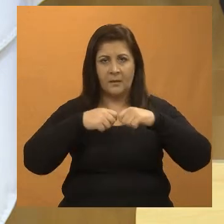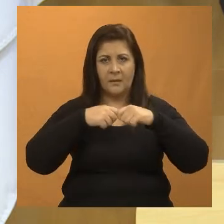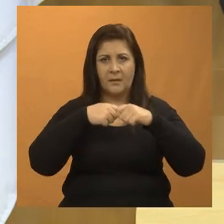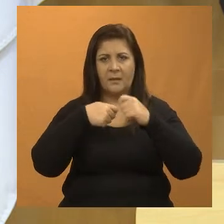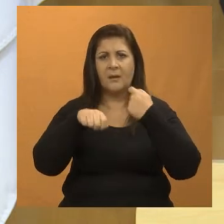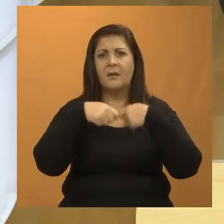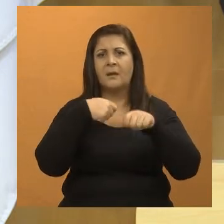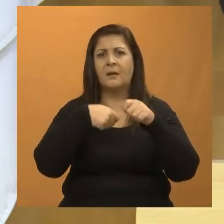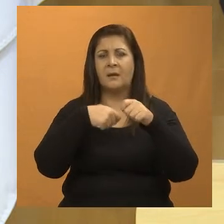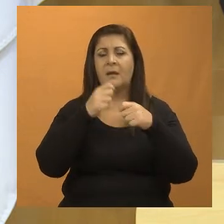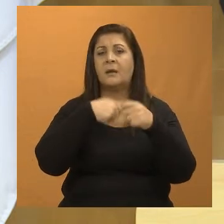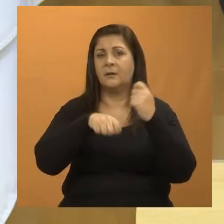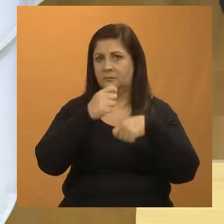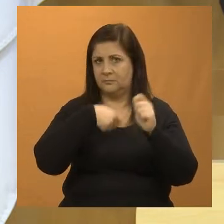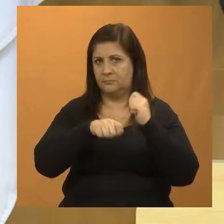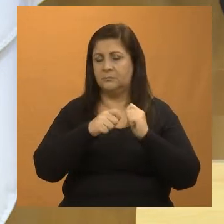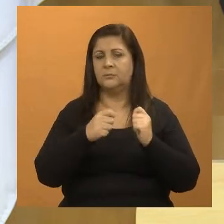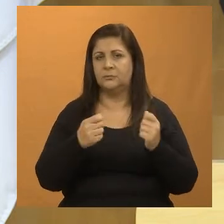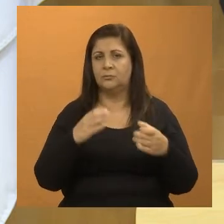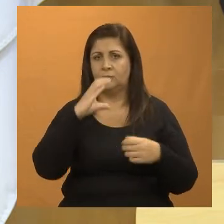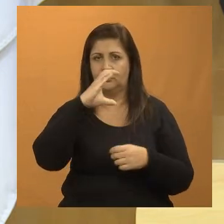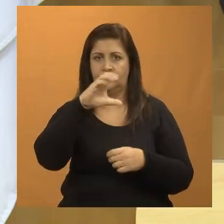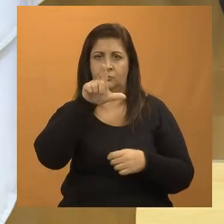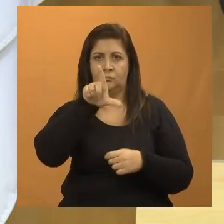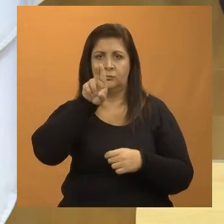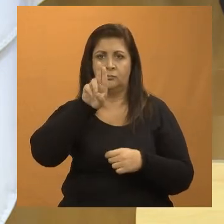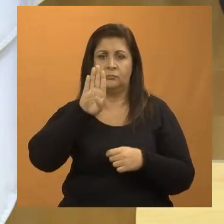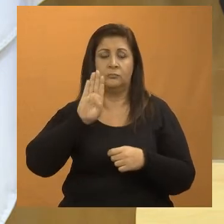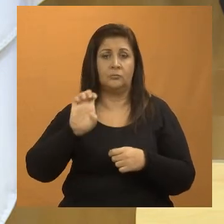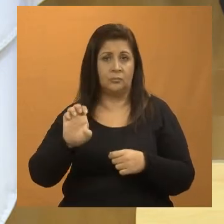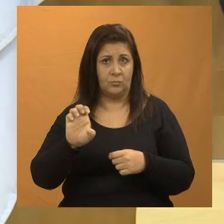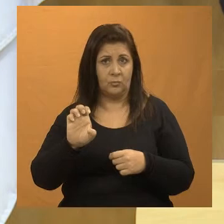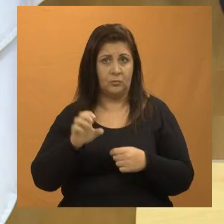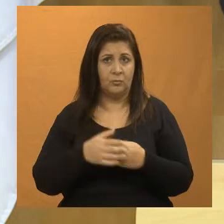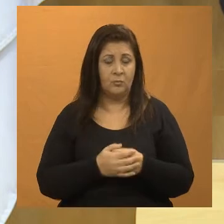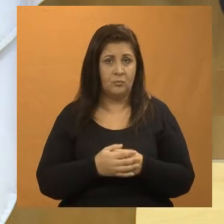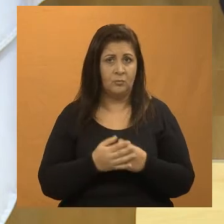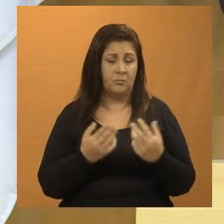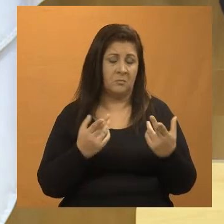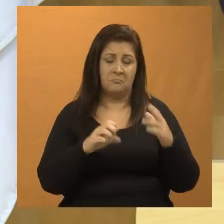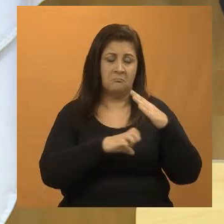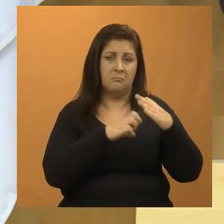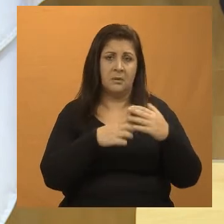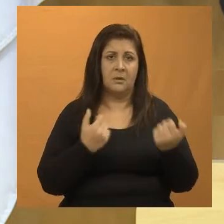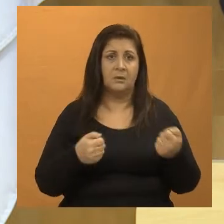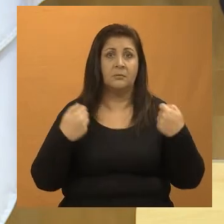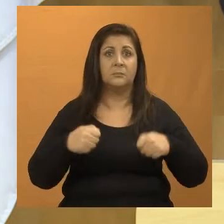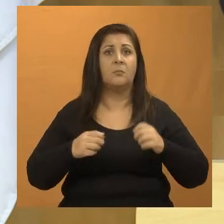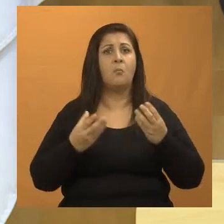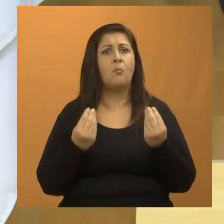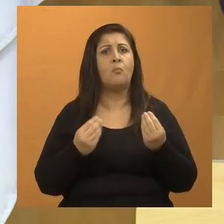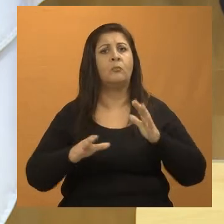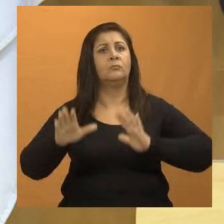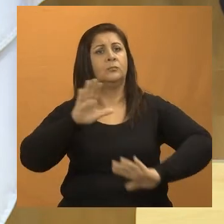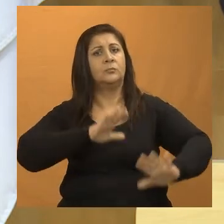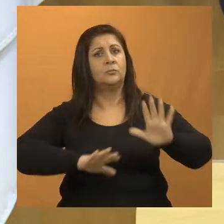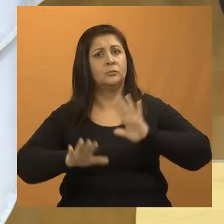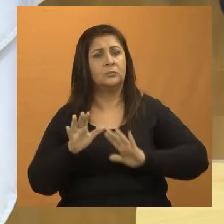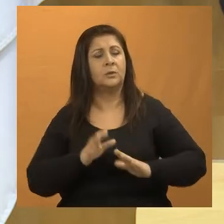clube, assim como no futebol, as vitórias em campo se constroem com muito trabalho, dedicação e